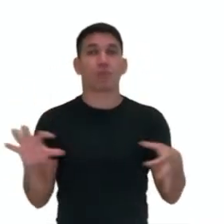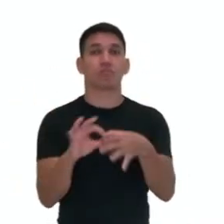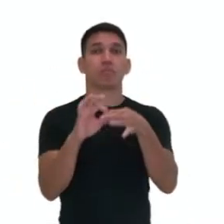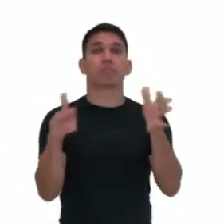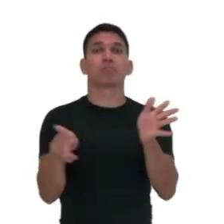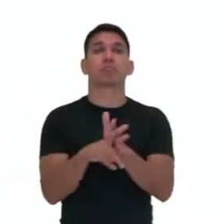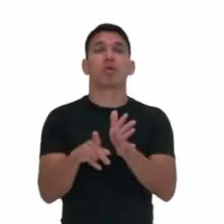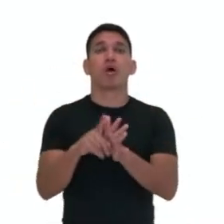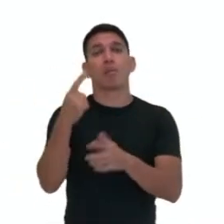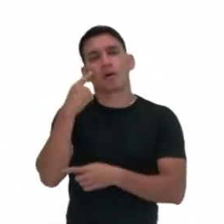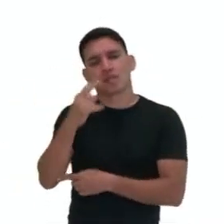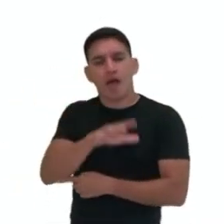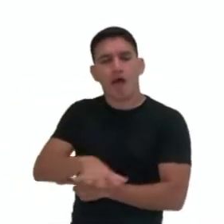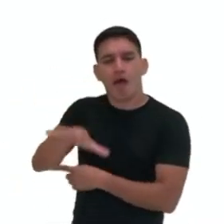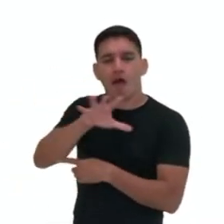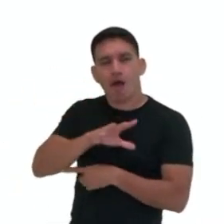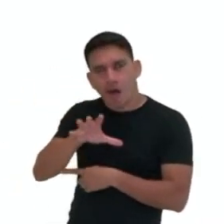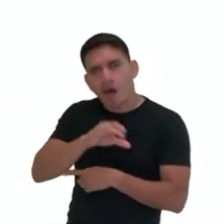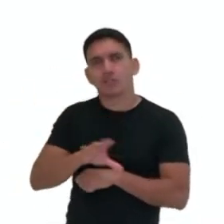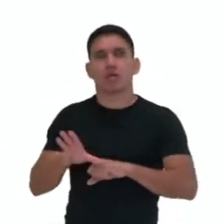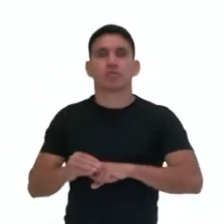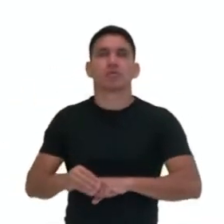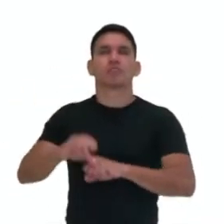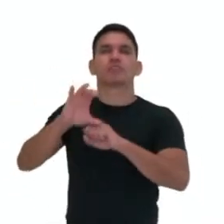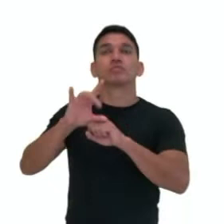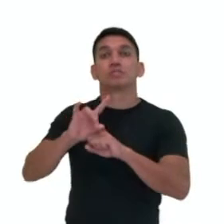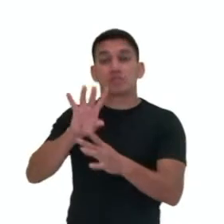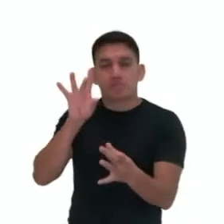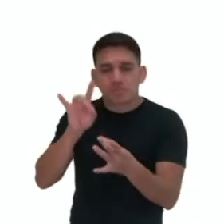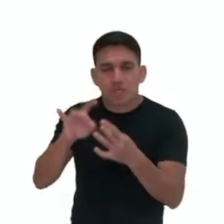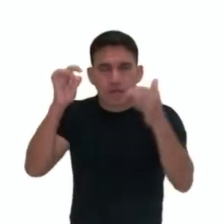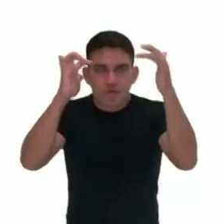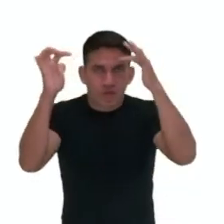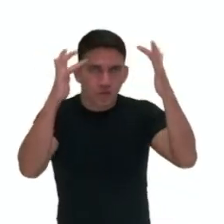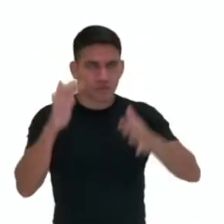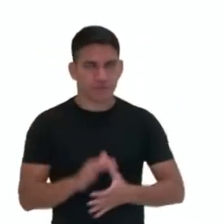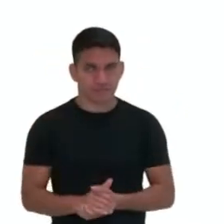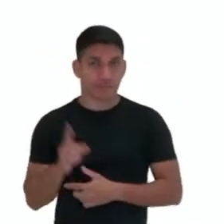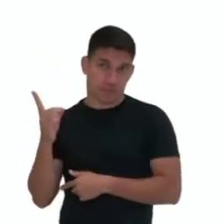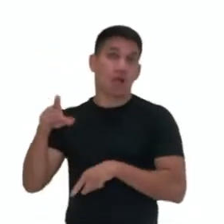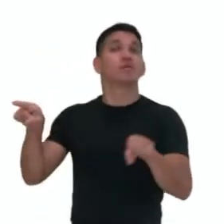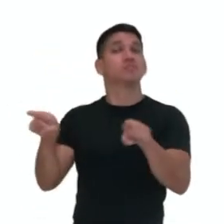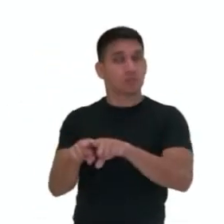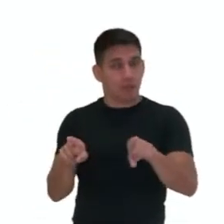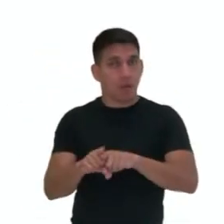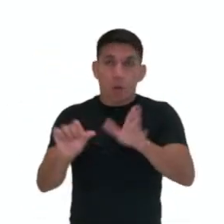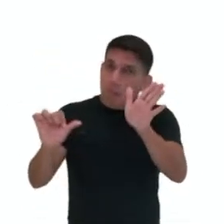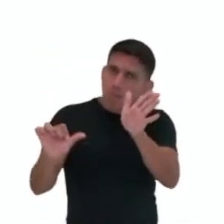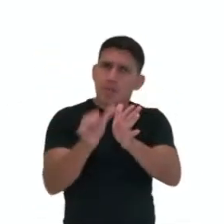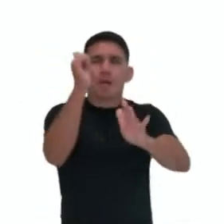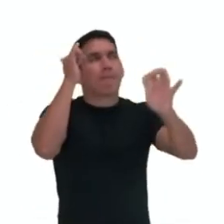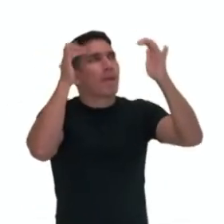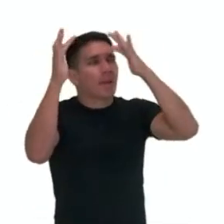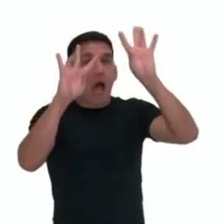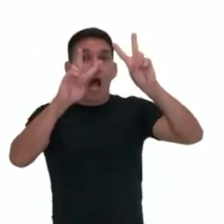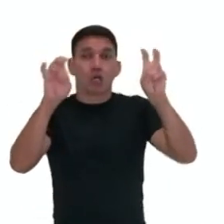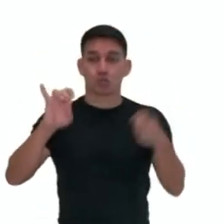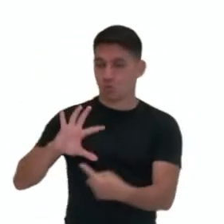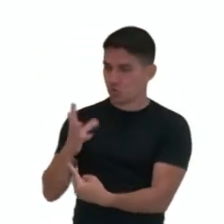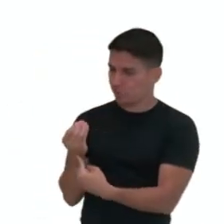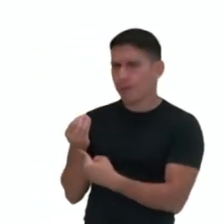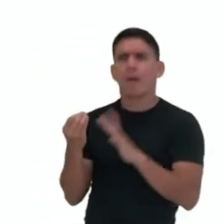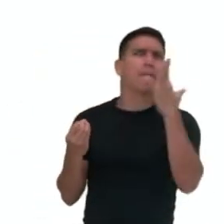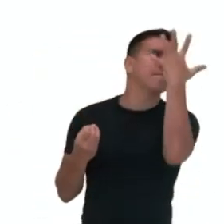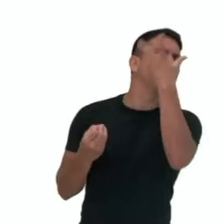de conhecimento específica da filosofia. Foi também o primeiro a refletir sobre a arte e o belo